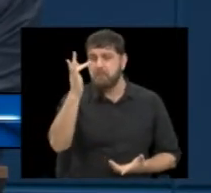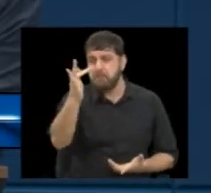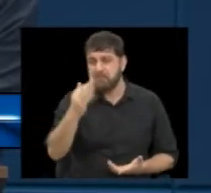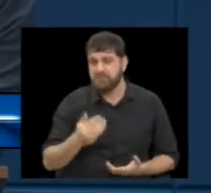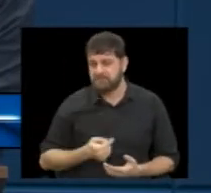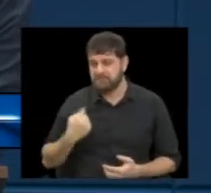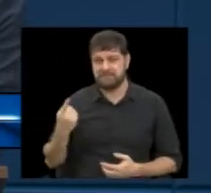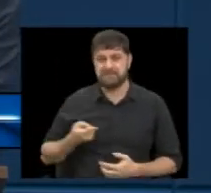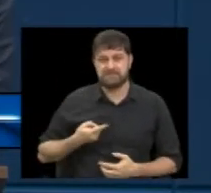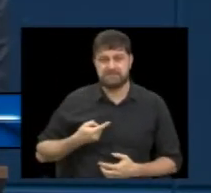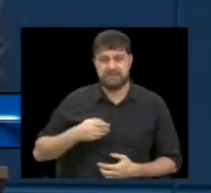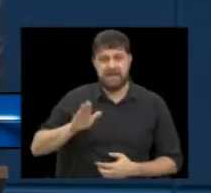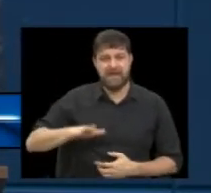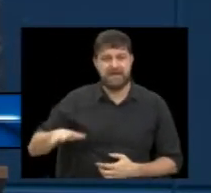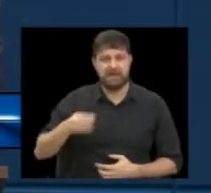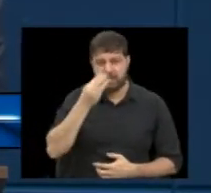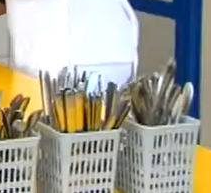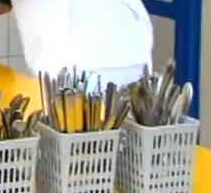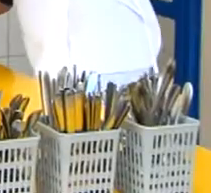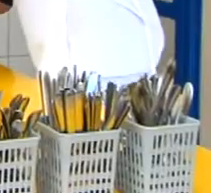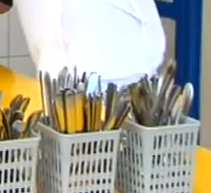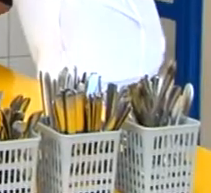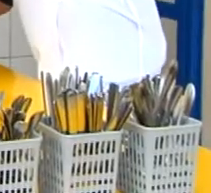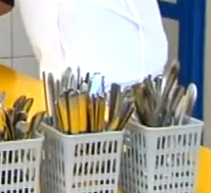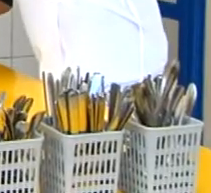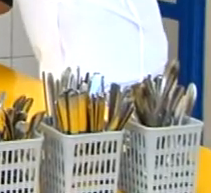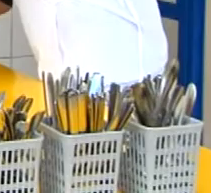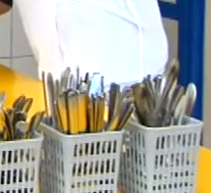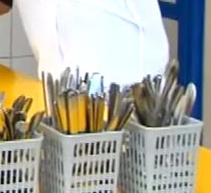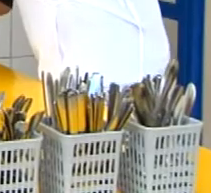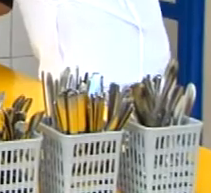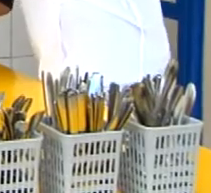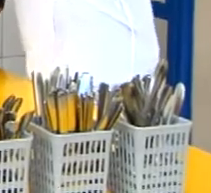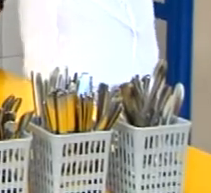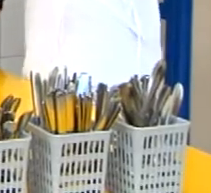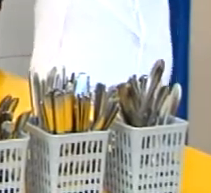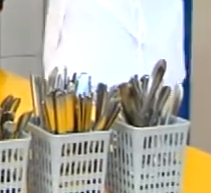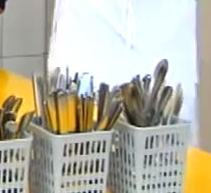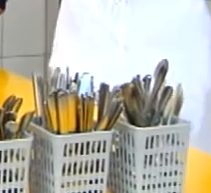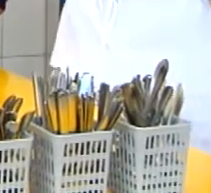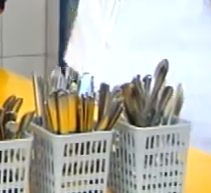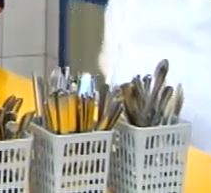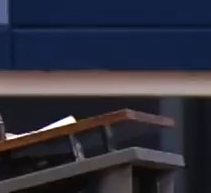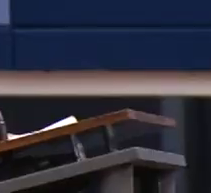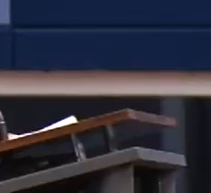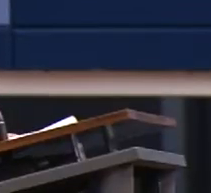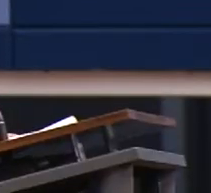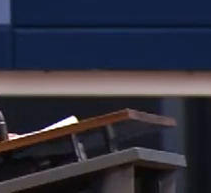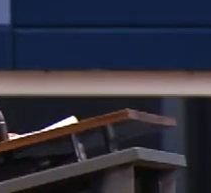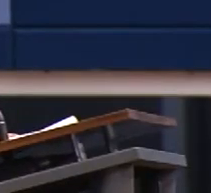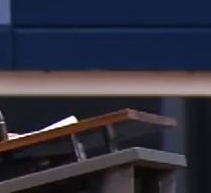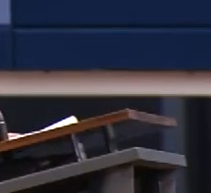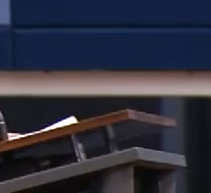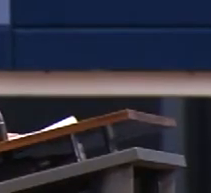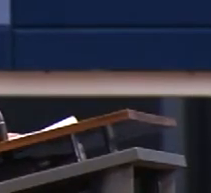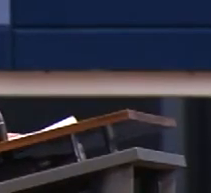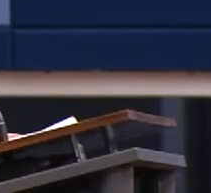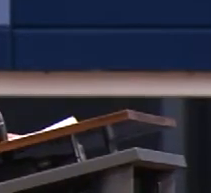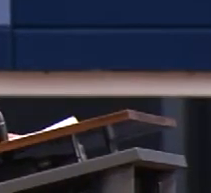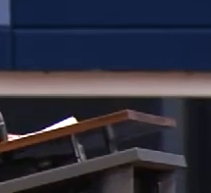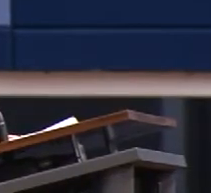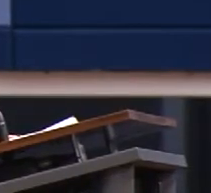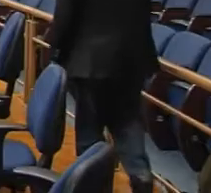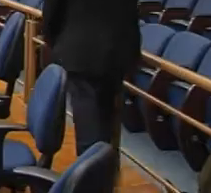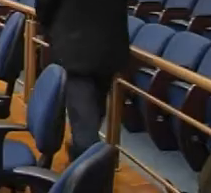a mínima condição para uma criança estudar? O segundo vereador a mencionar a falta de merenda na mesma escola foi o representante do Podemos,